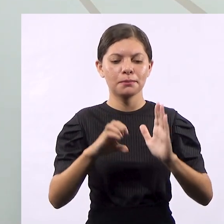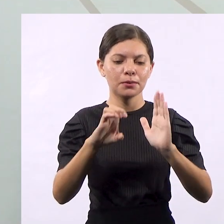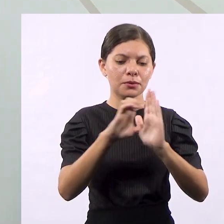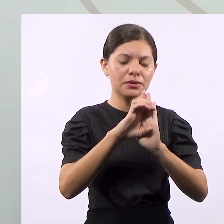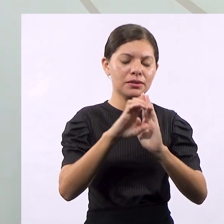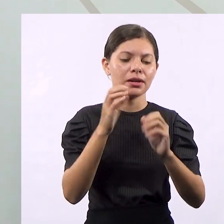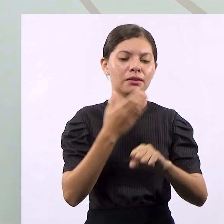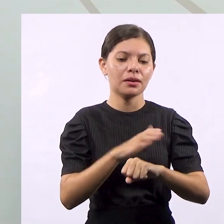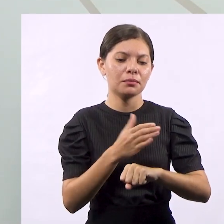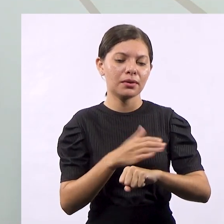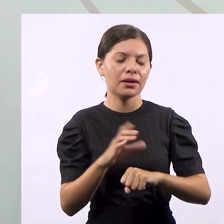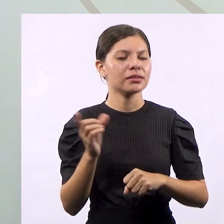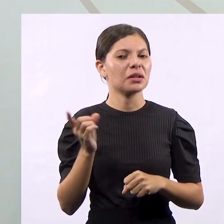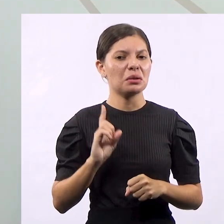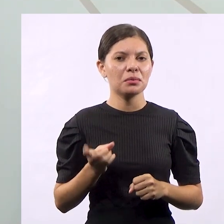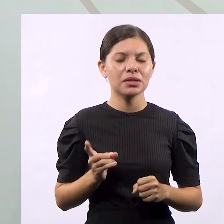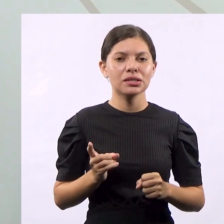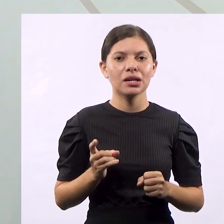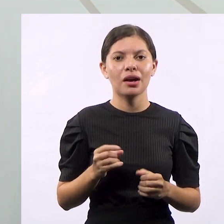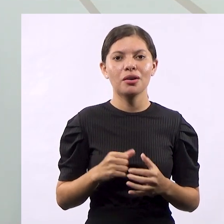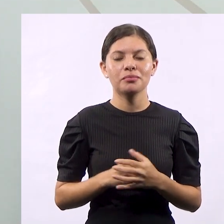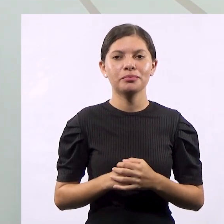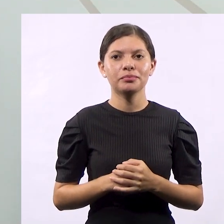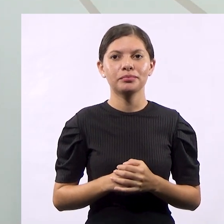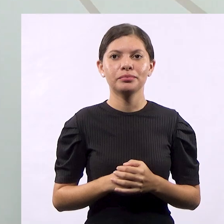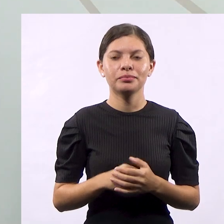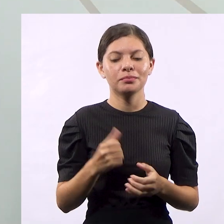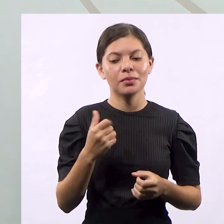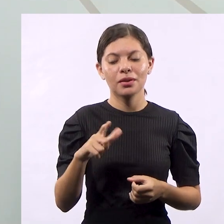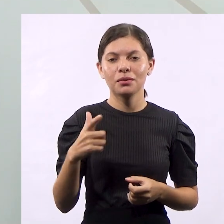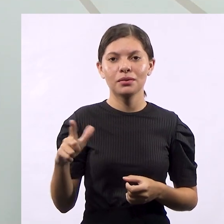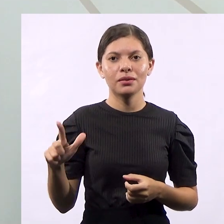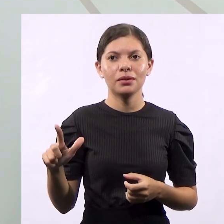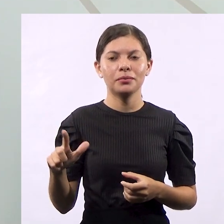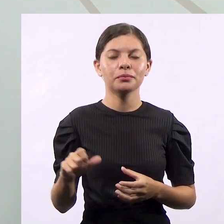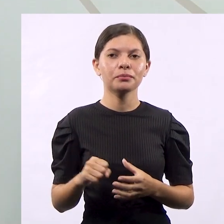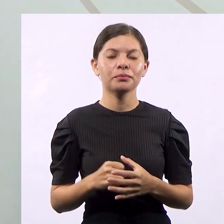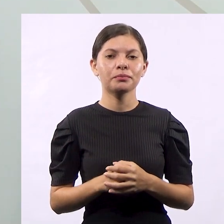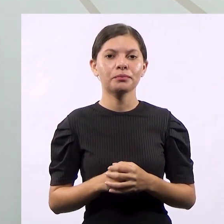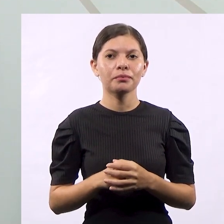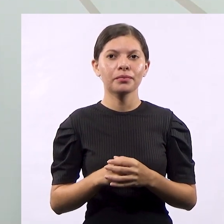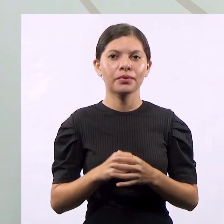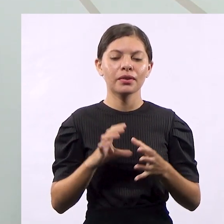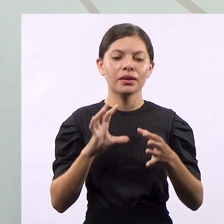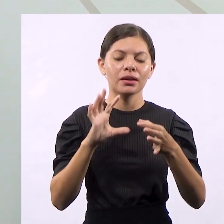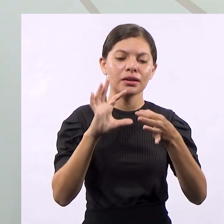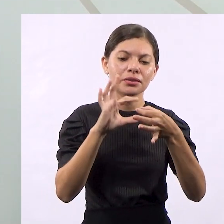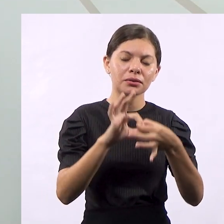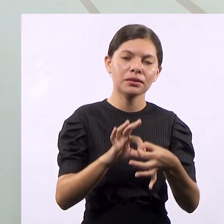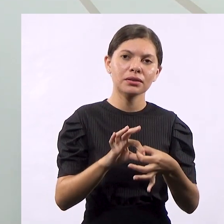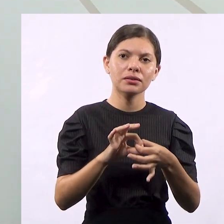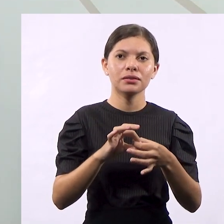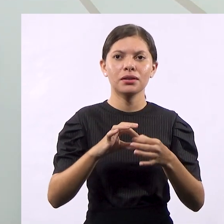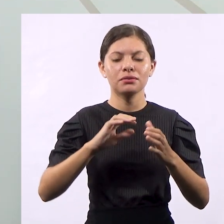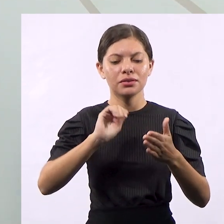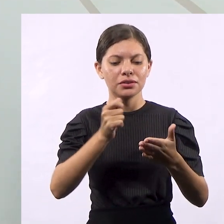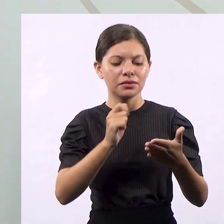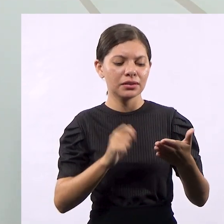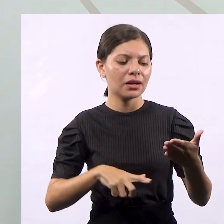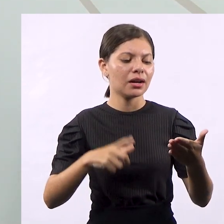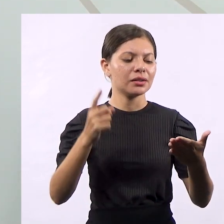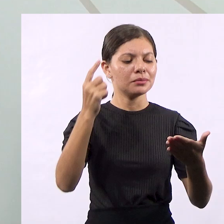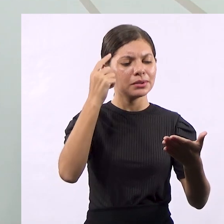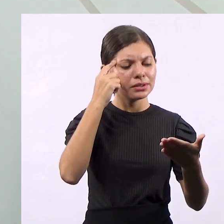lá no conceito, sem pensar na prática. Então, eu penso que essa articulação de toda a atividade